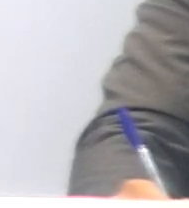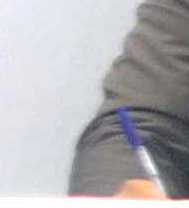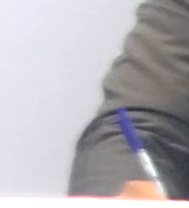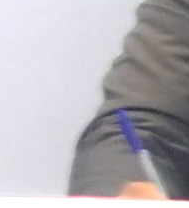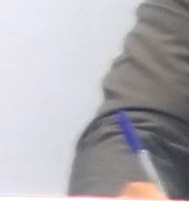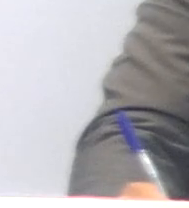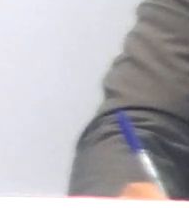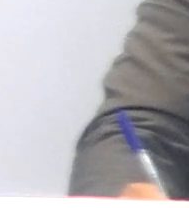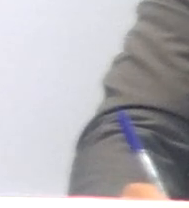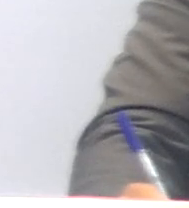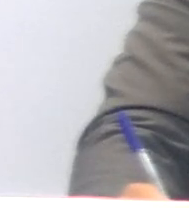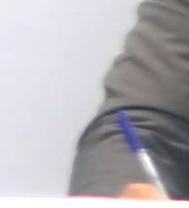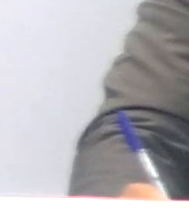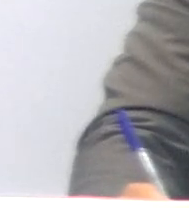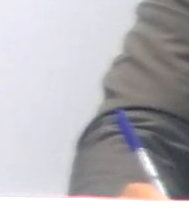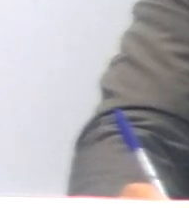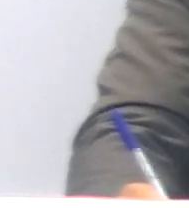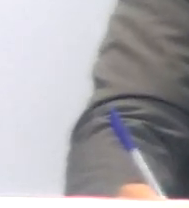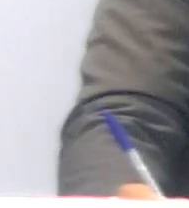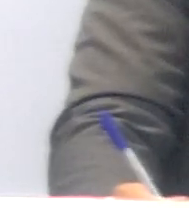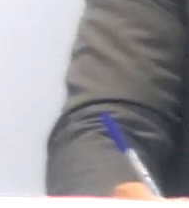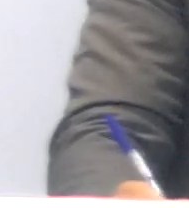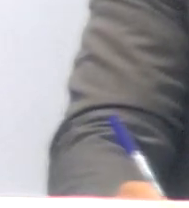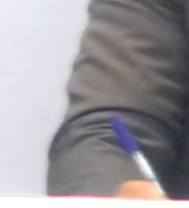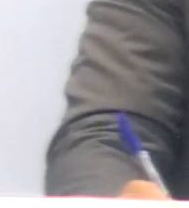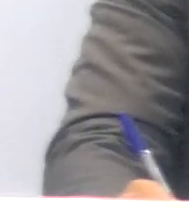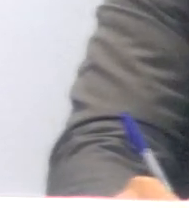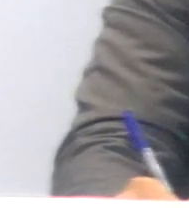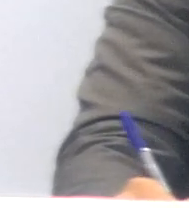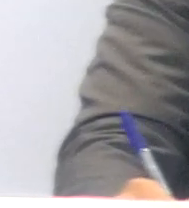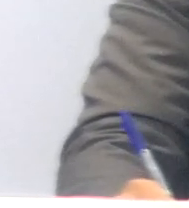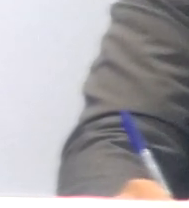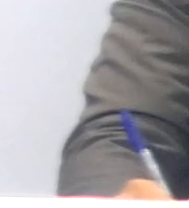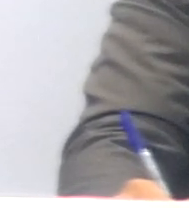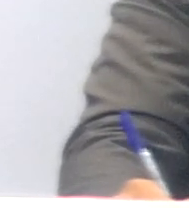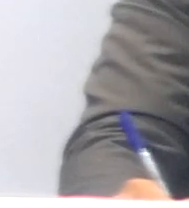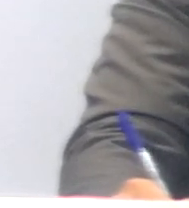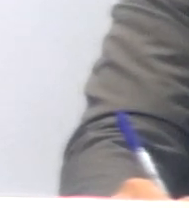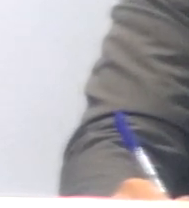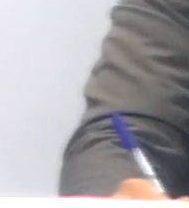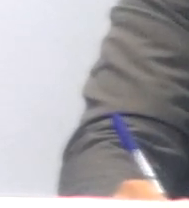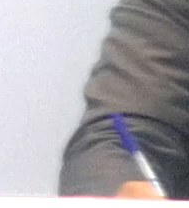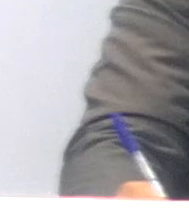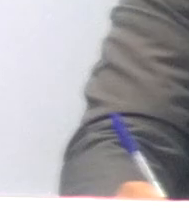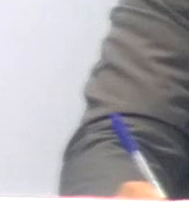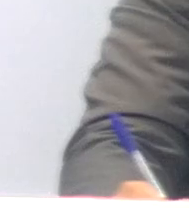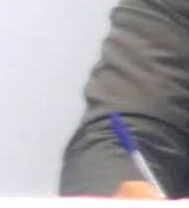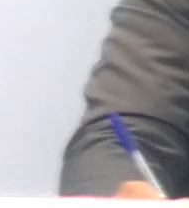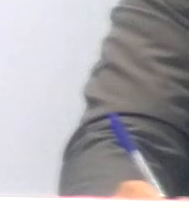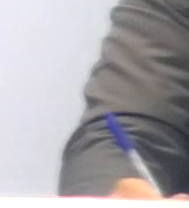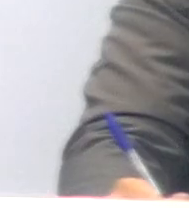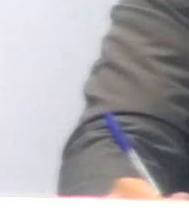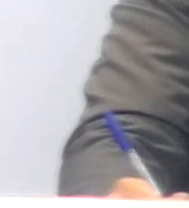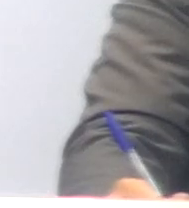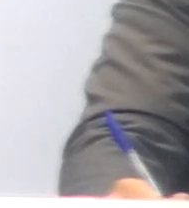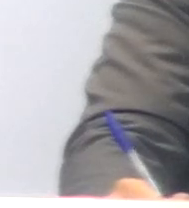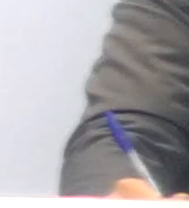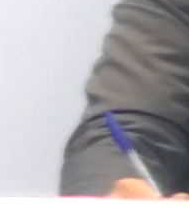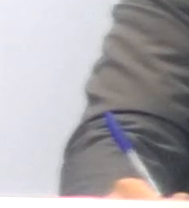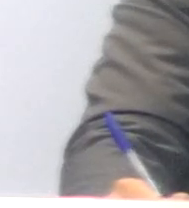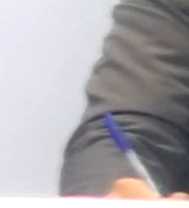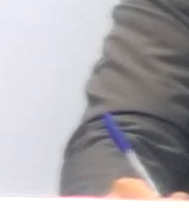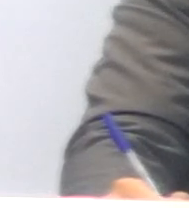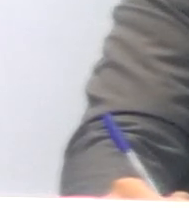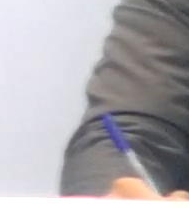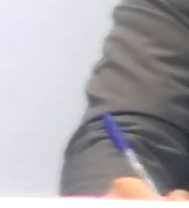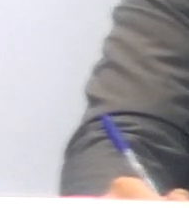pode mas a gente fez o que a gente tinha que fazer por e-mail pelo correio assinado enviado a equipe